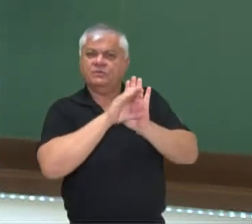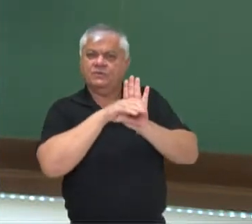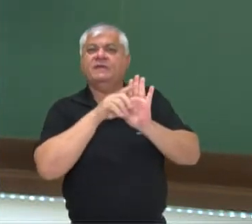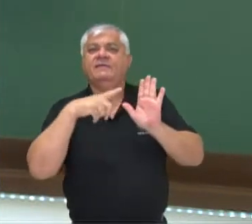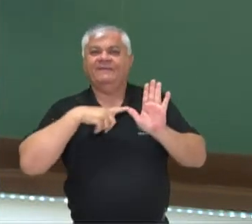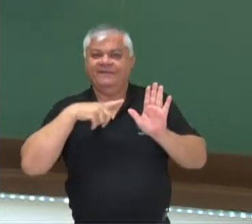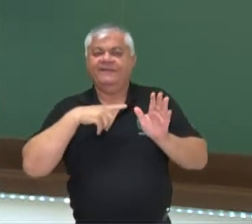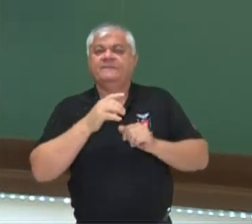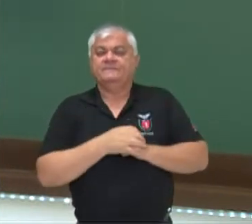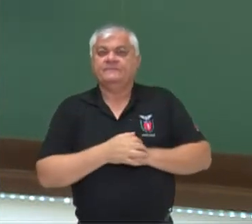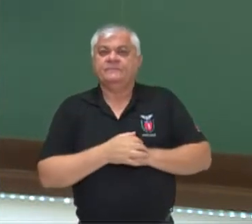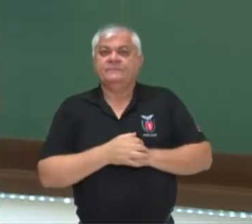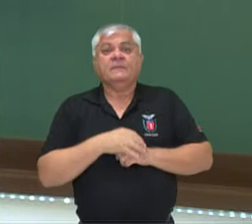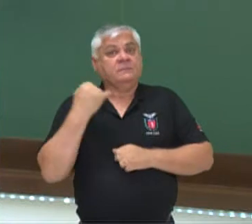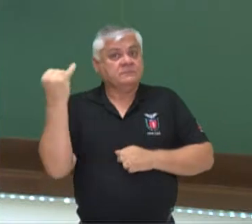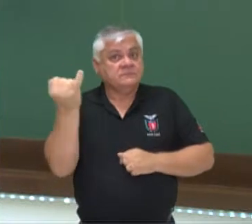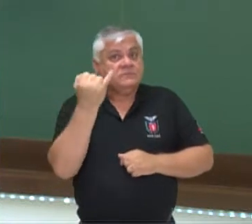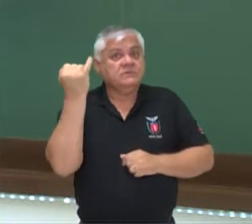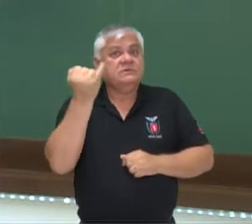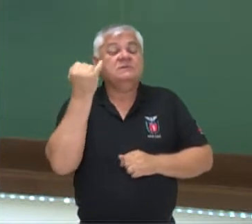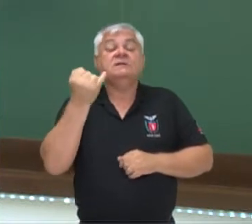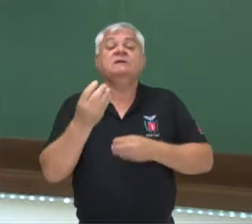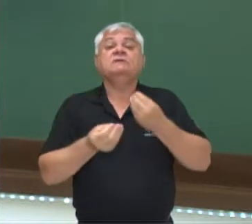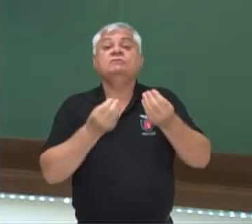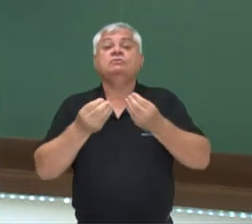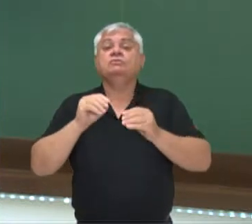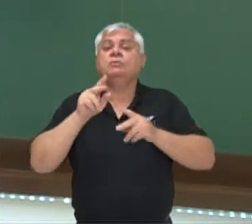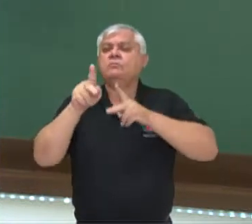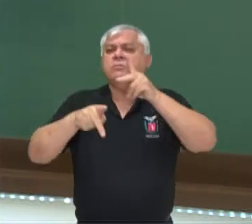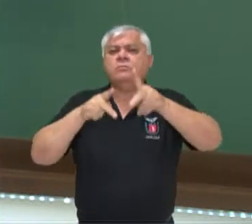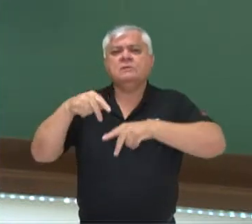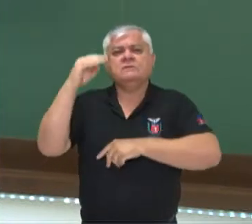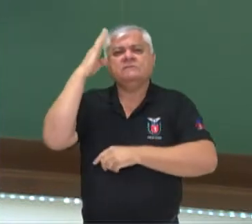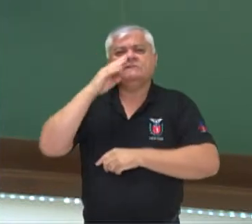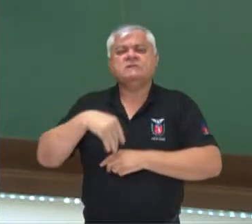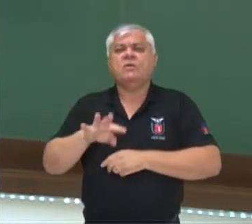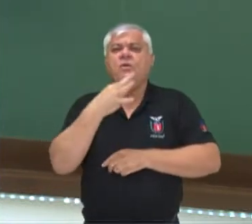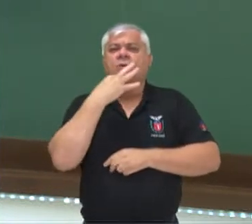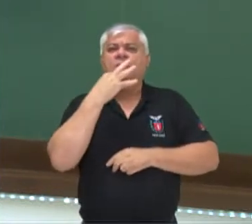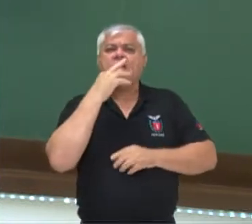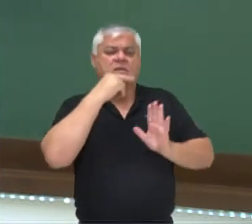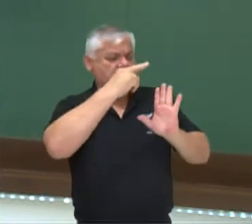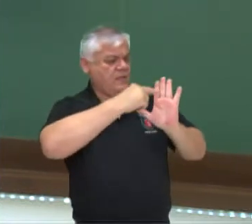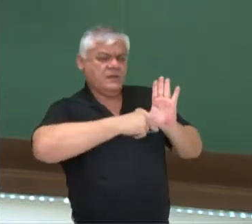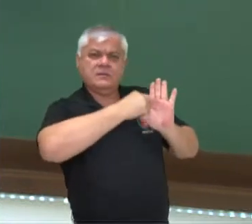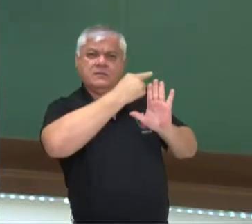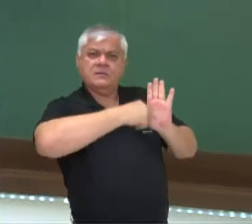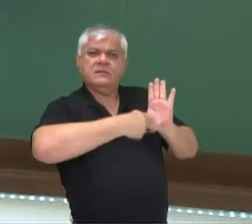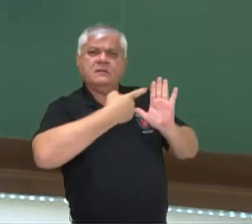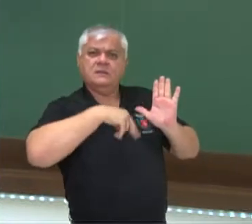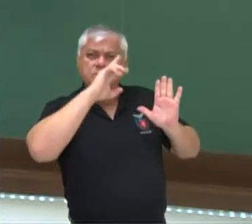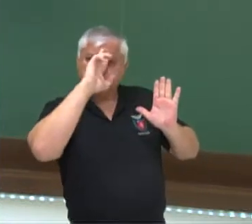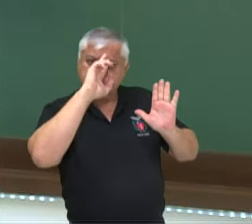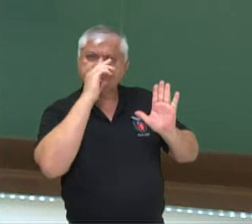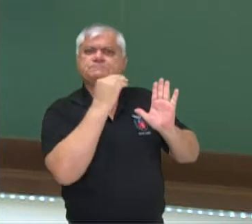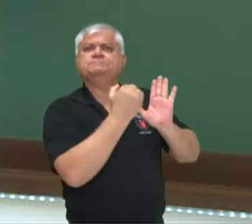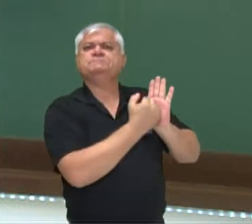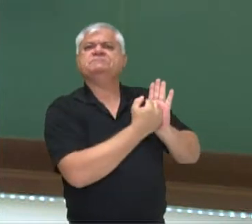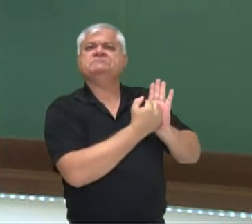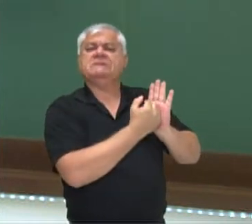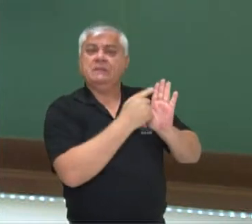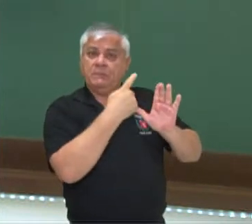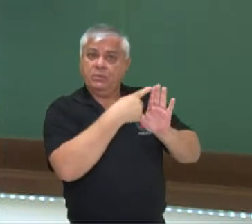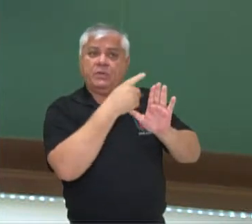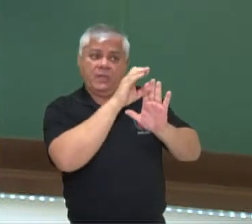Constituição, É muito importante, que os brasileiros conheçam a Constituição e respeitem a nossa